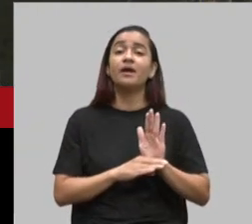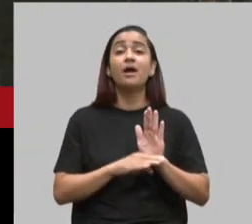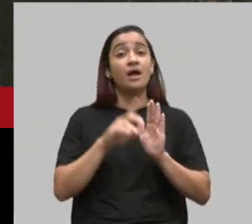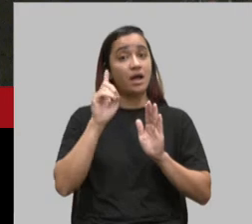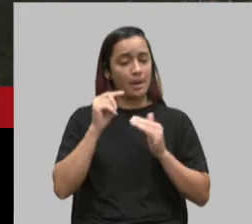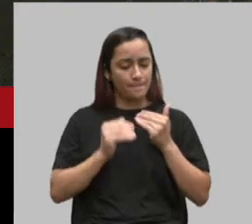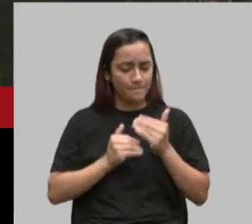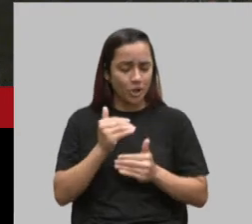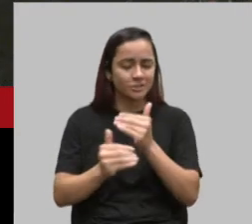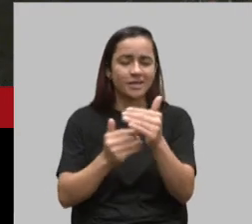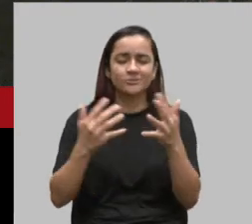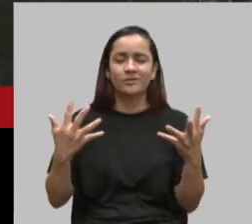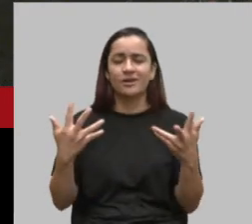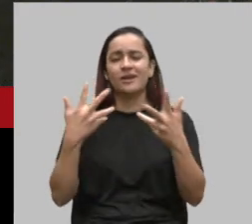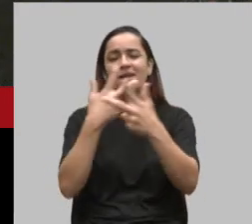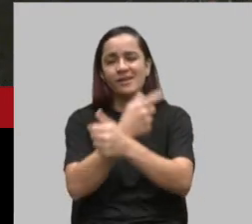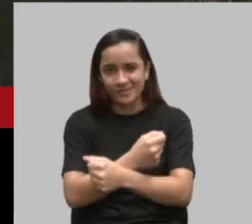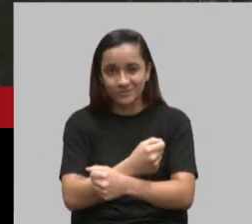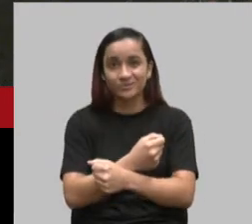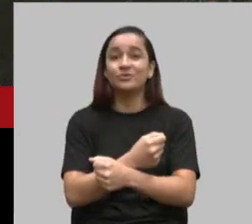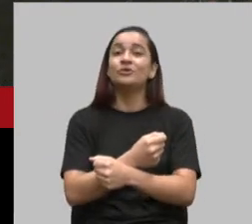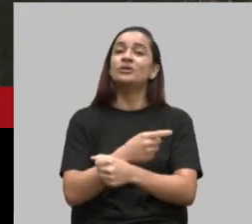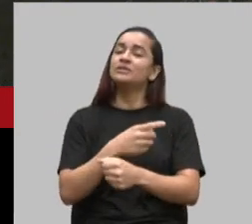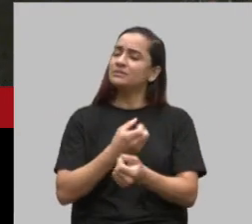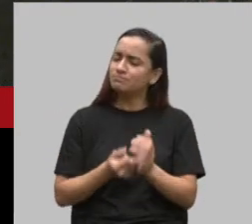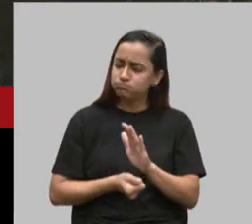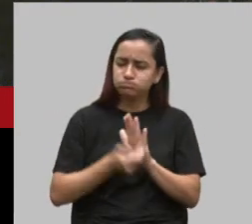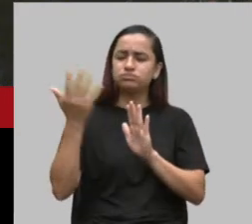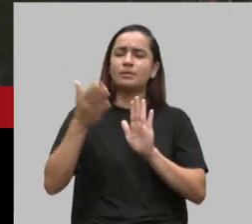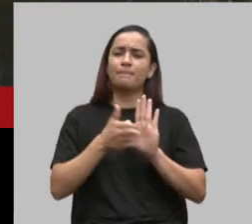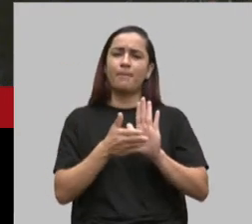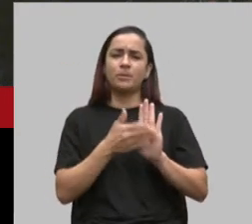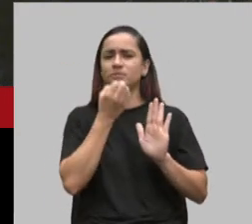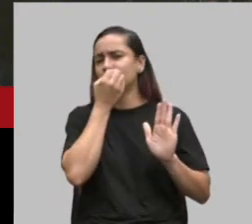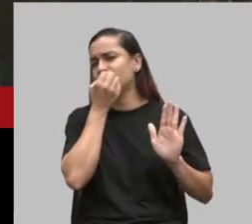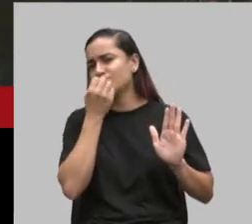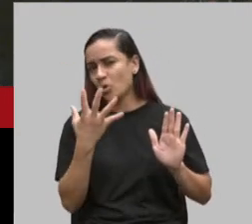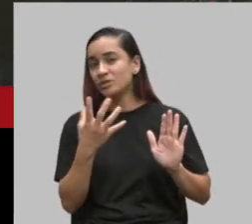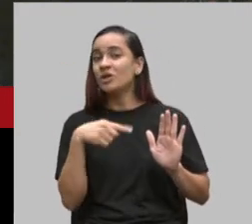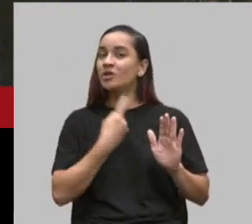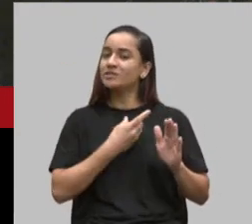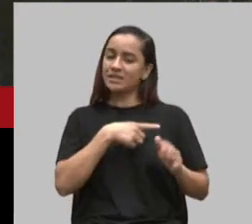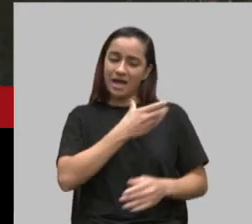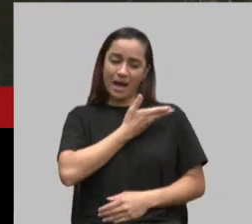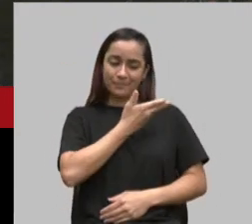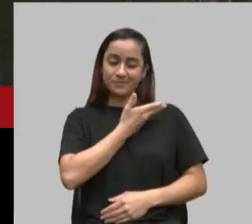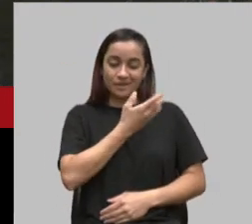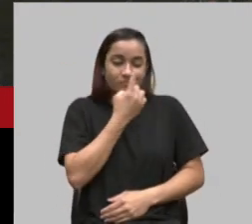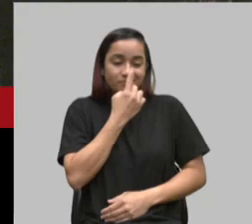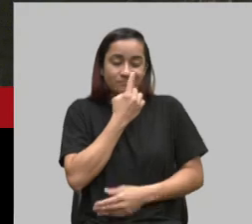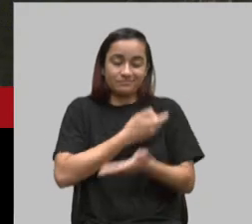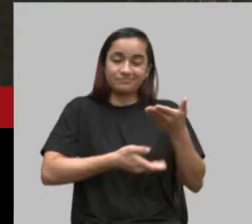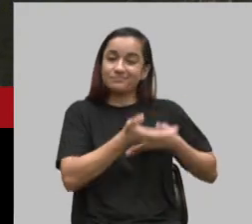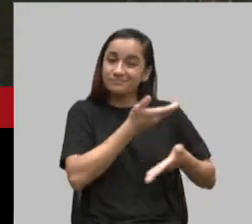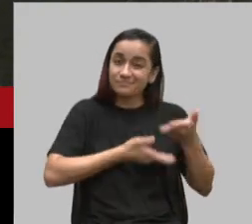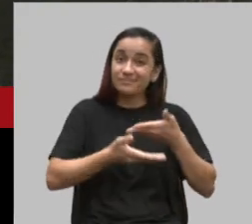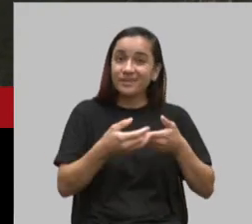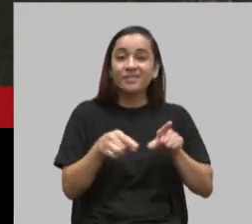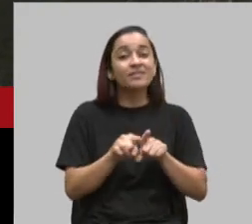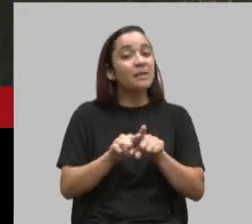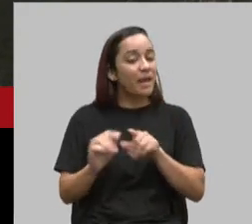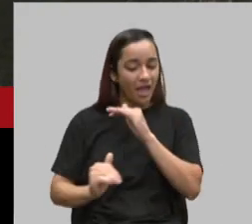eh saíram propostas muito boas a gente criou amizades né e a gente evoluiu